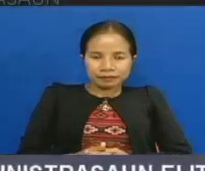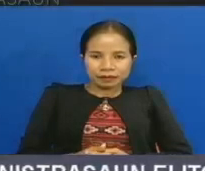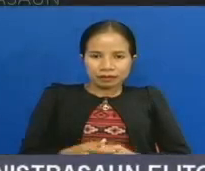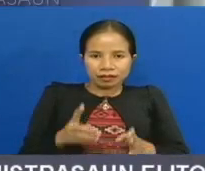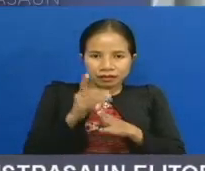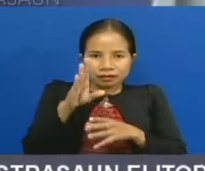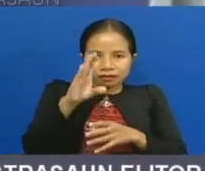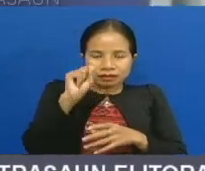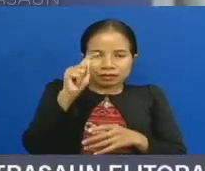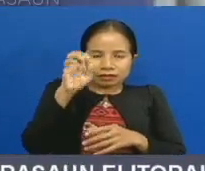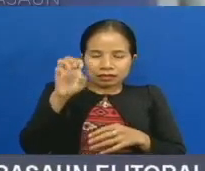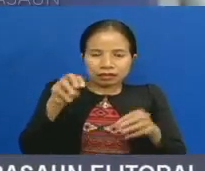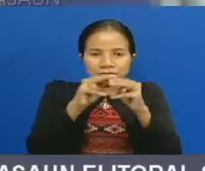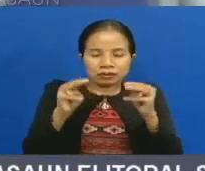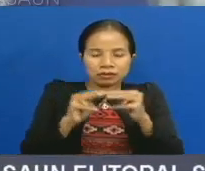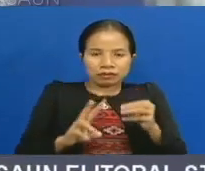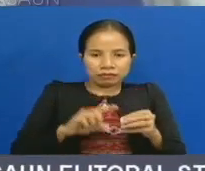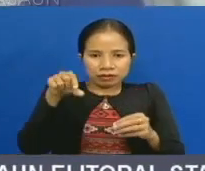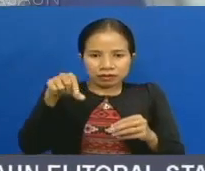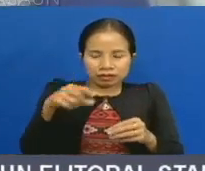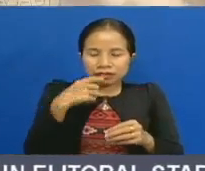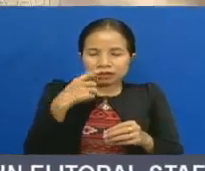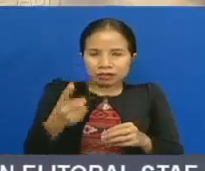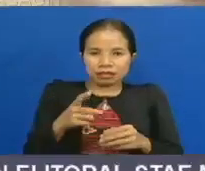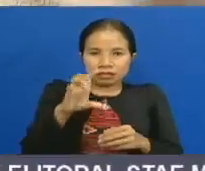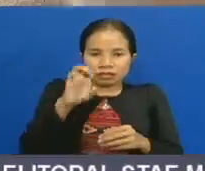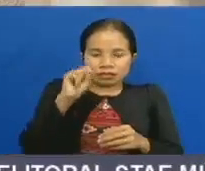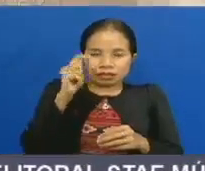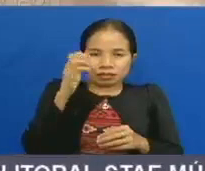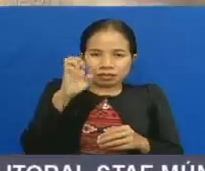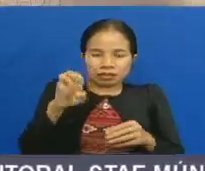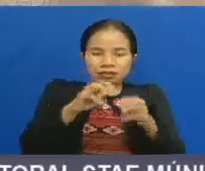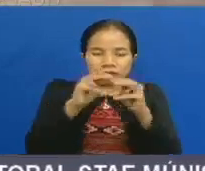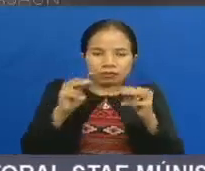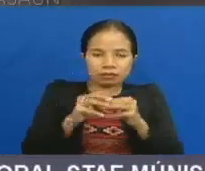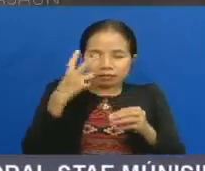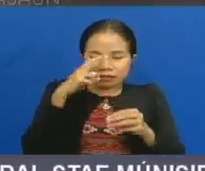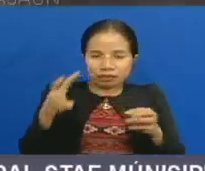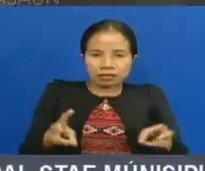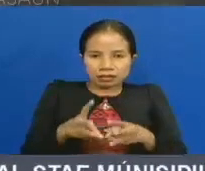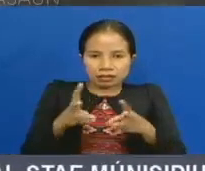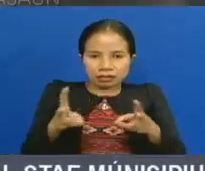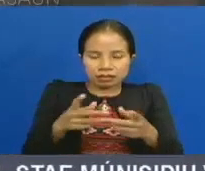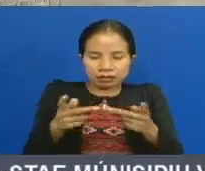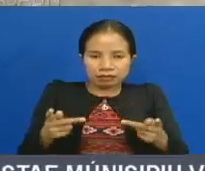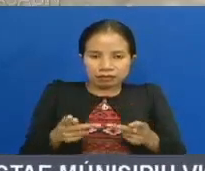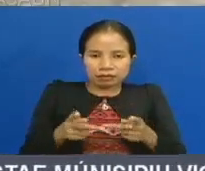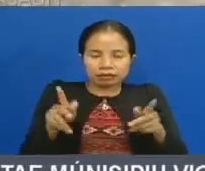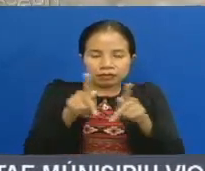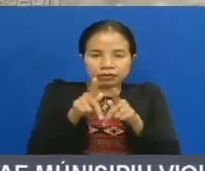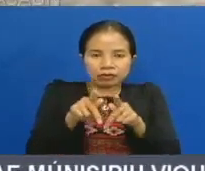Diretor está em município Viqueque, Humberto Fernandes Ateten, está em município, identifica a condição estrada e a área rural,